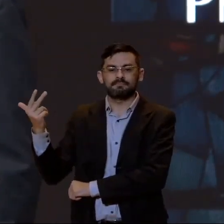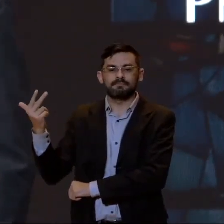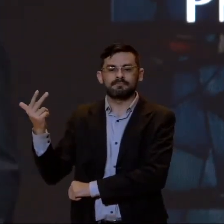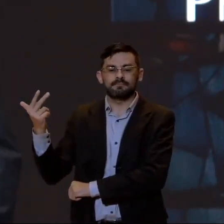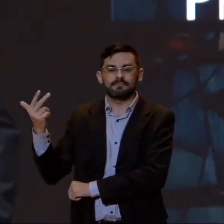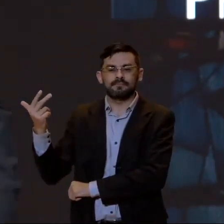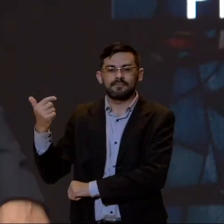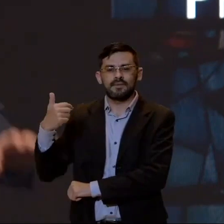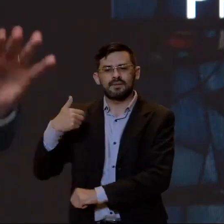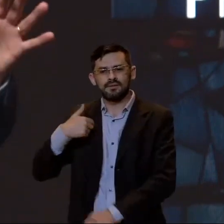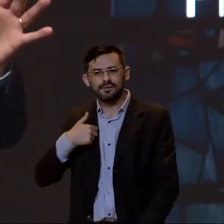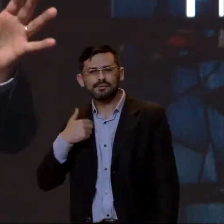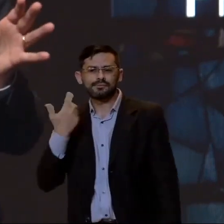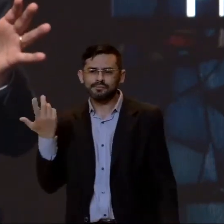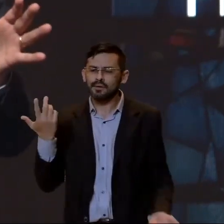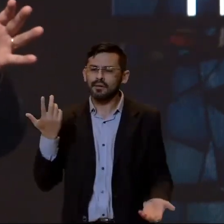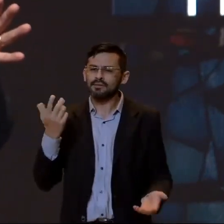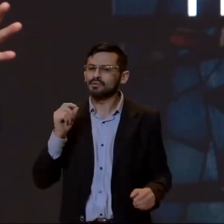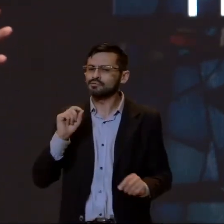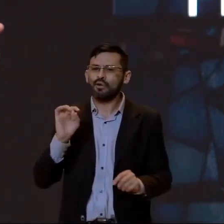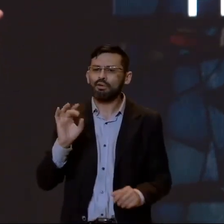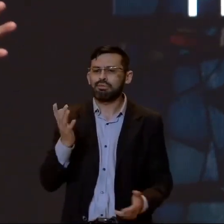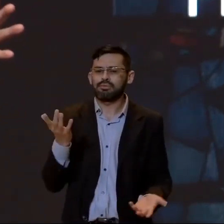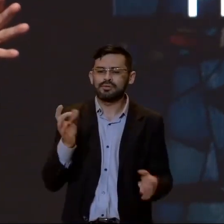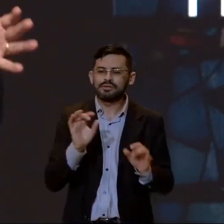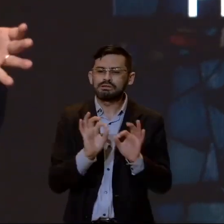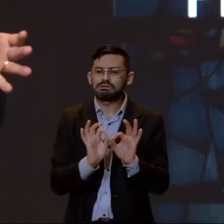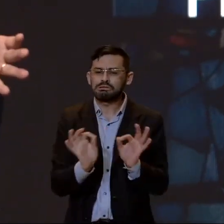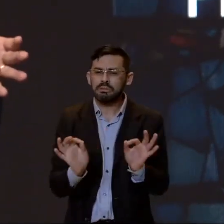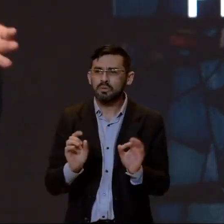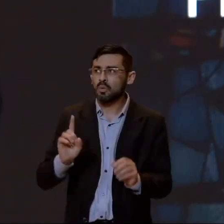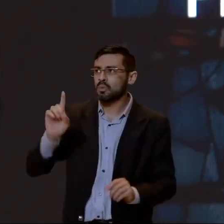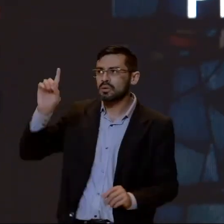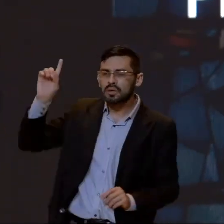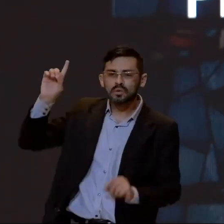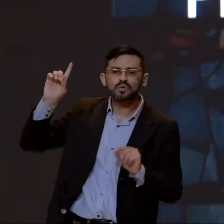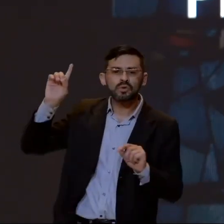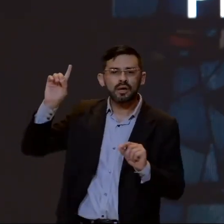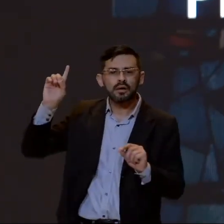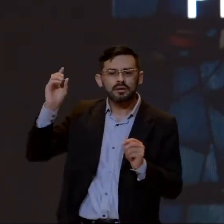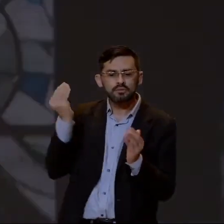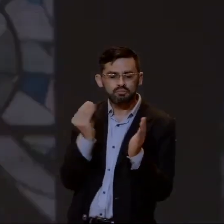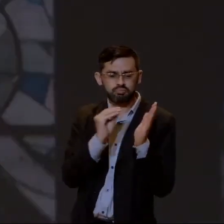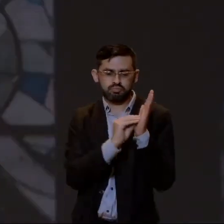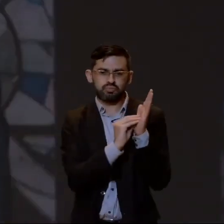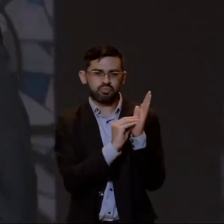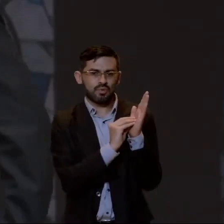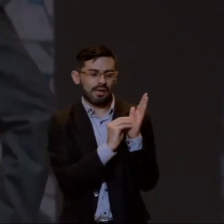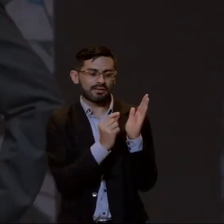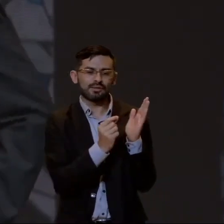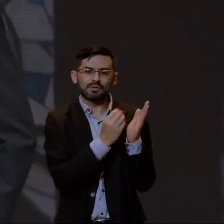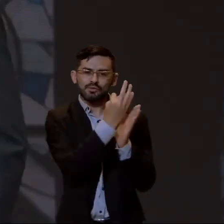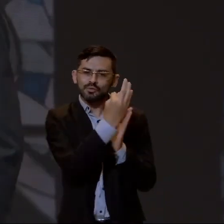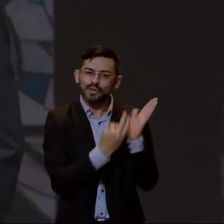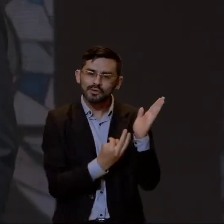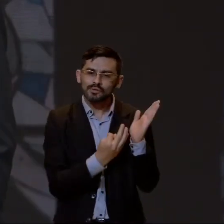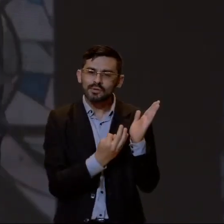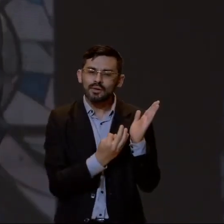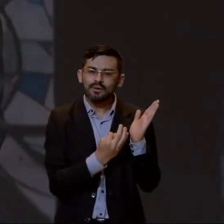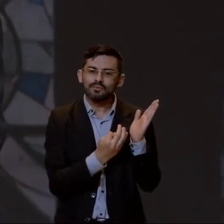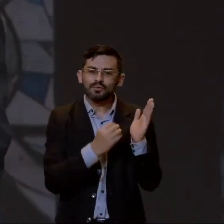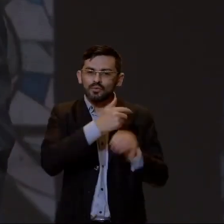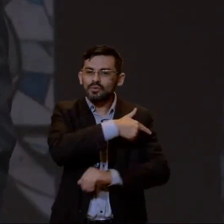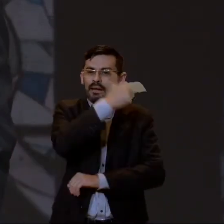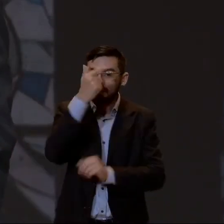E eu não acho que foi por acaso que Deus põe uma história de Natal antes da história do Natal.